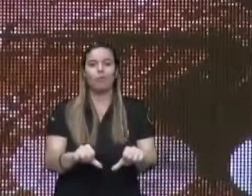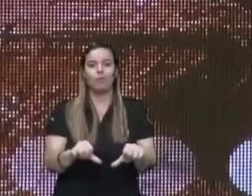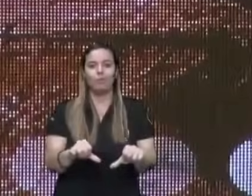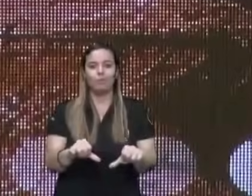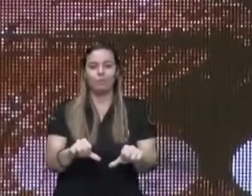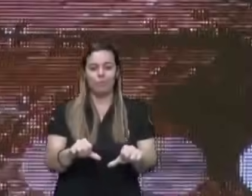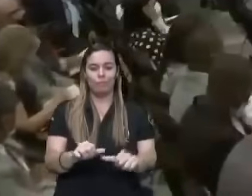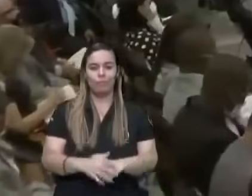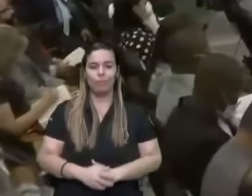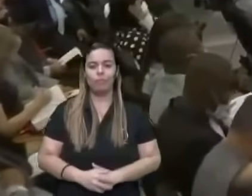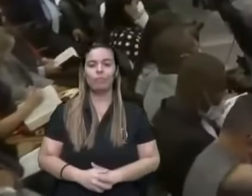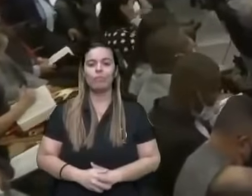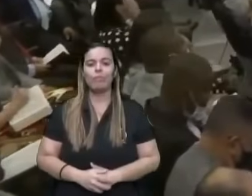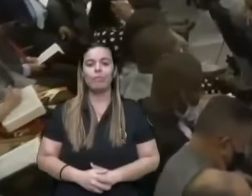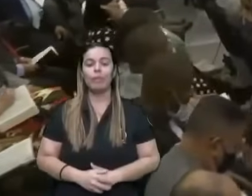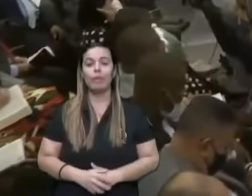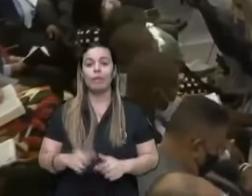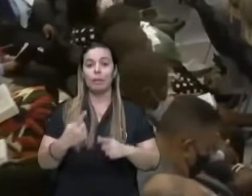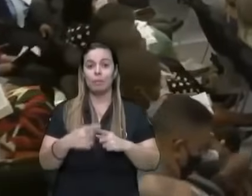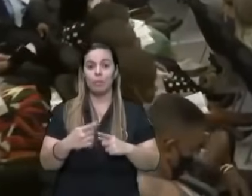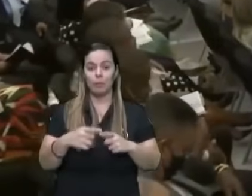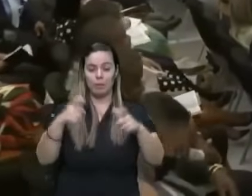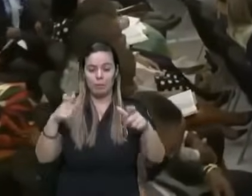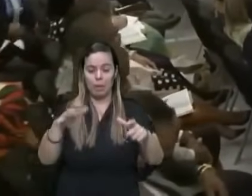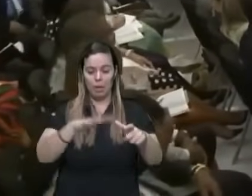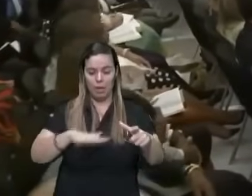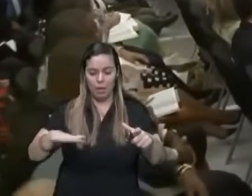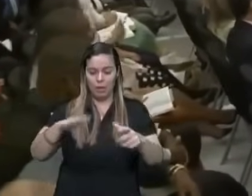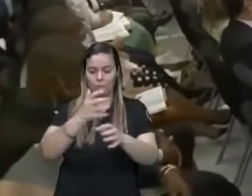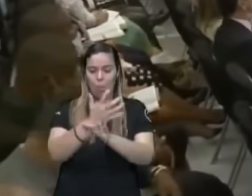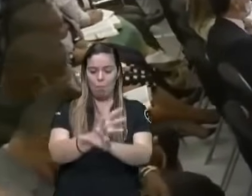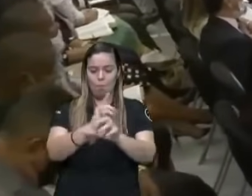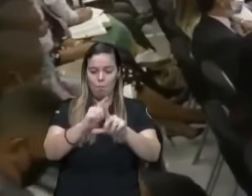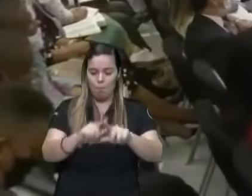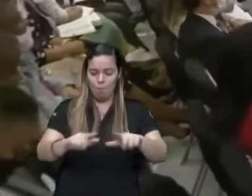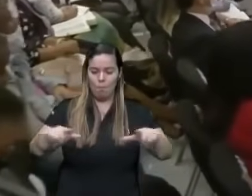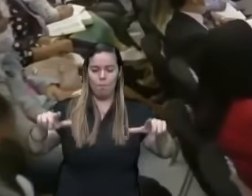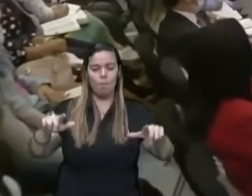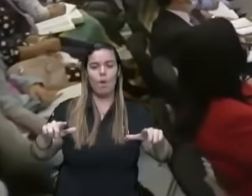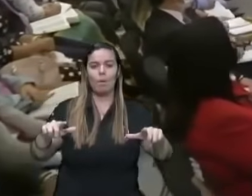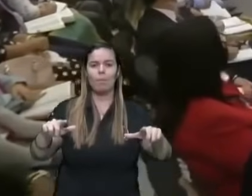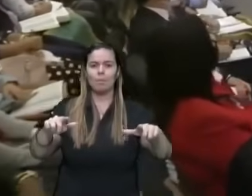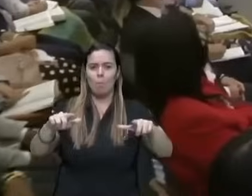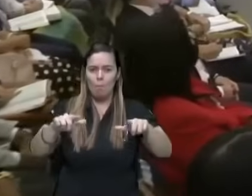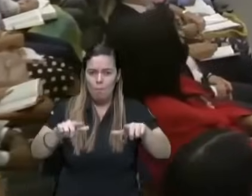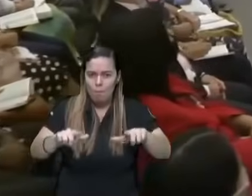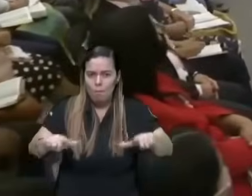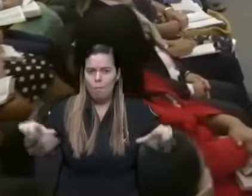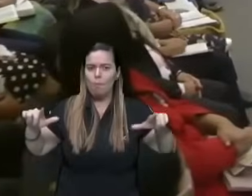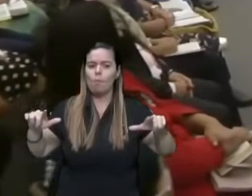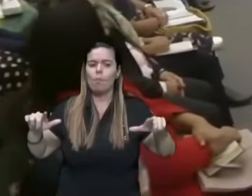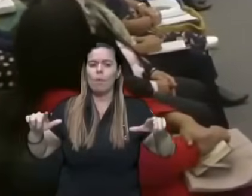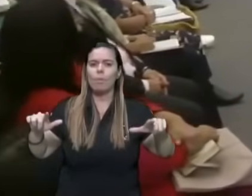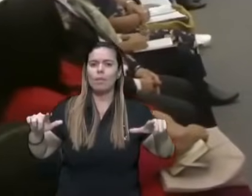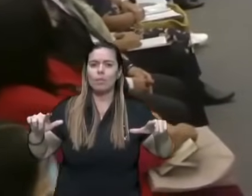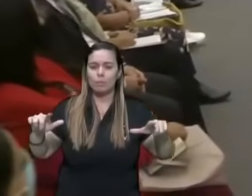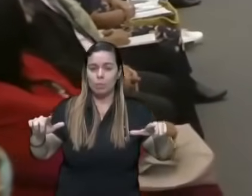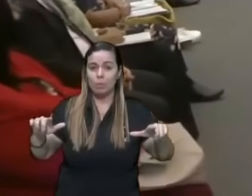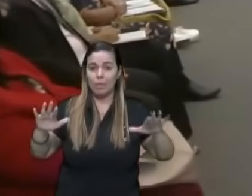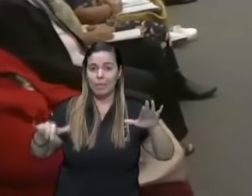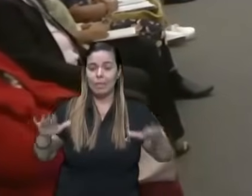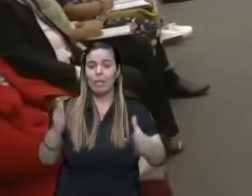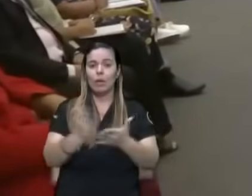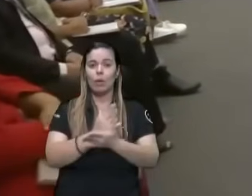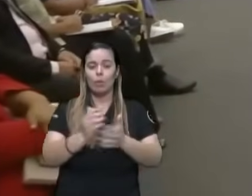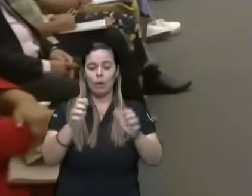ter. Porque habitar nos lugares secos do deserto parece uma redundância, mas não é redundância. É porque o deserto, em algumas áreas,